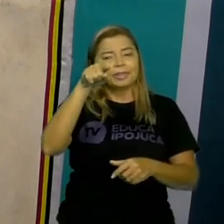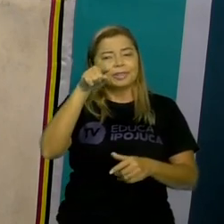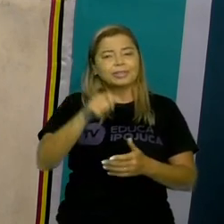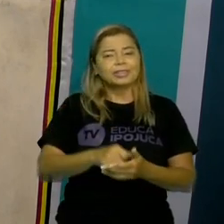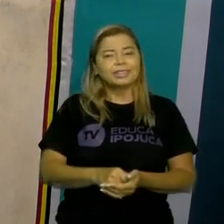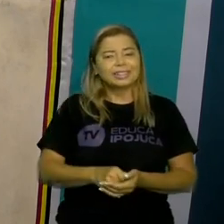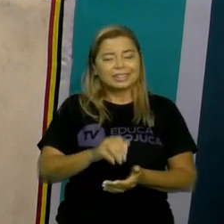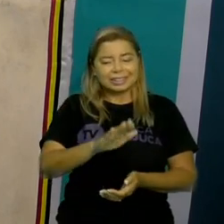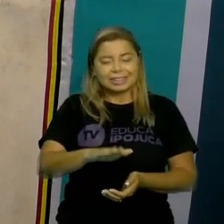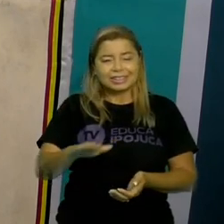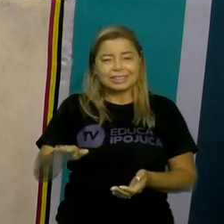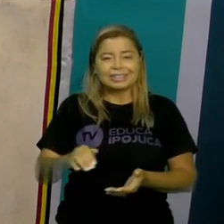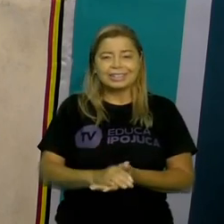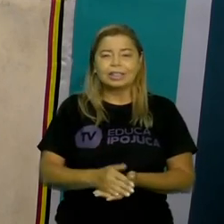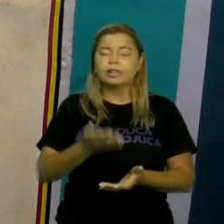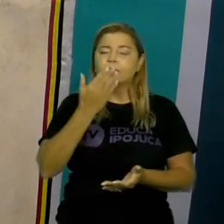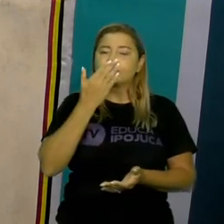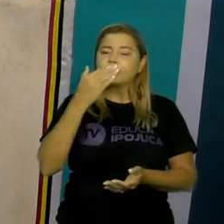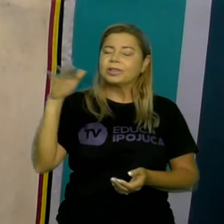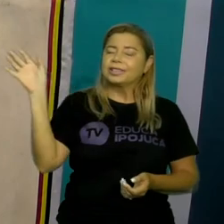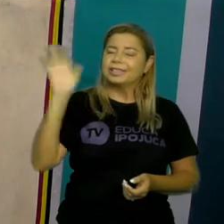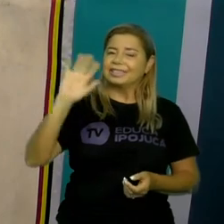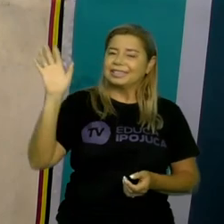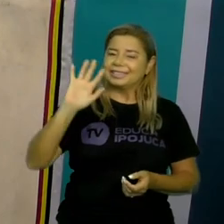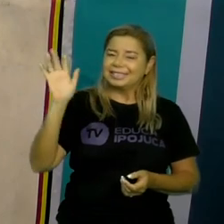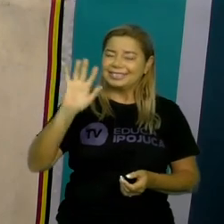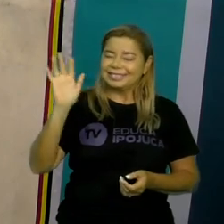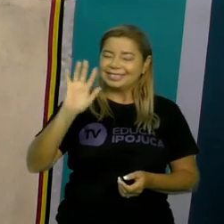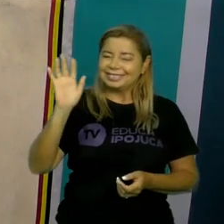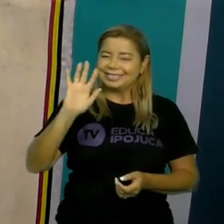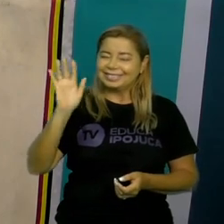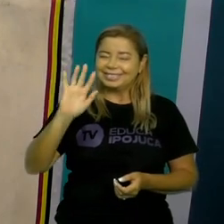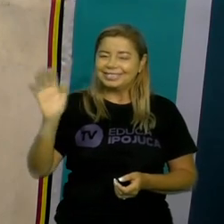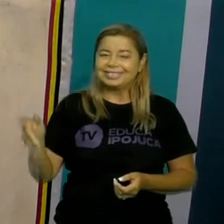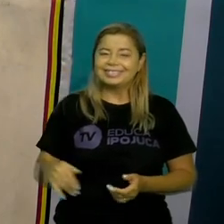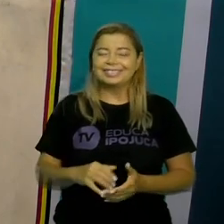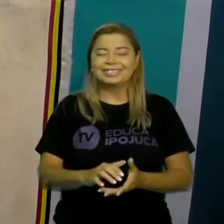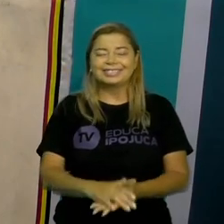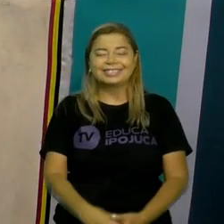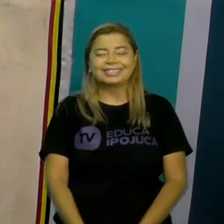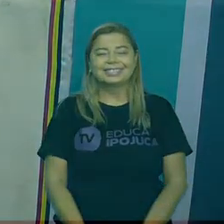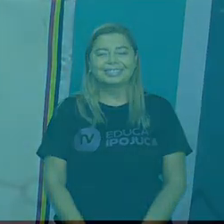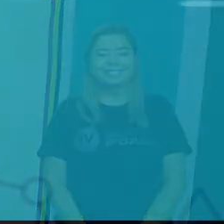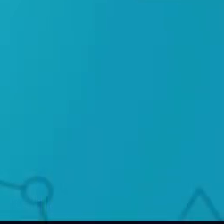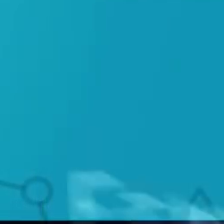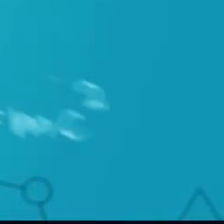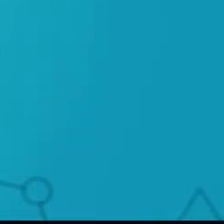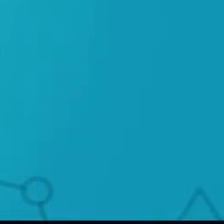pequenos, tá certo? Beijos da tia Carla e até a próxima aula!